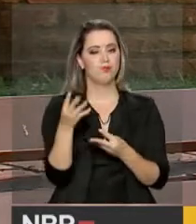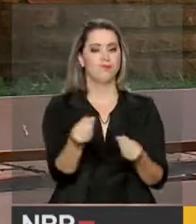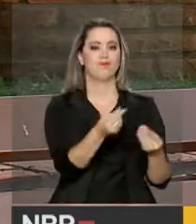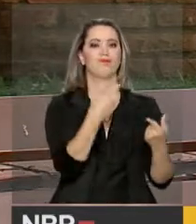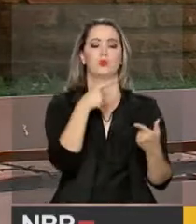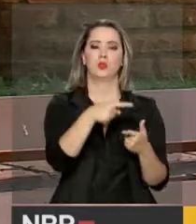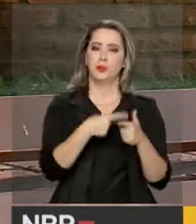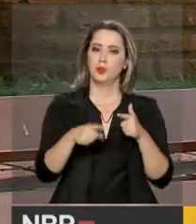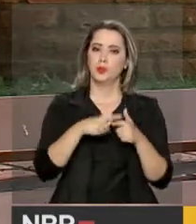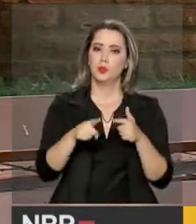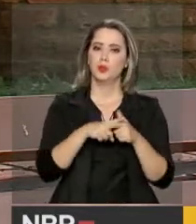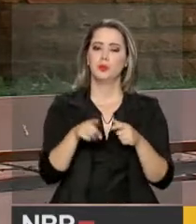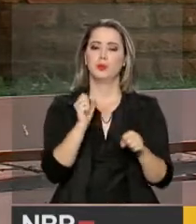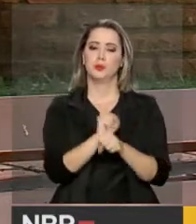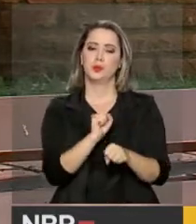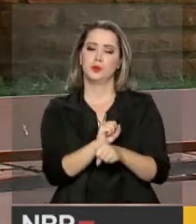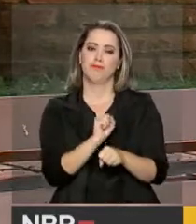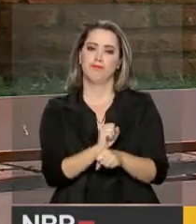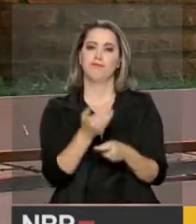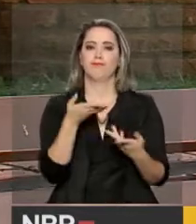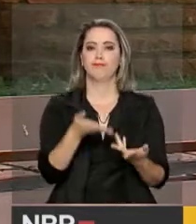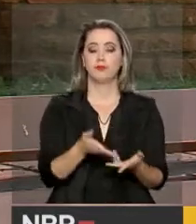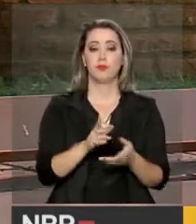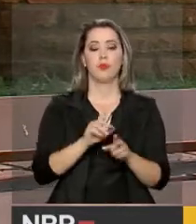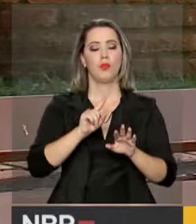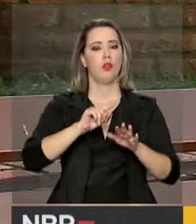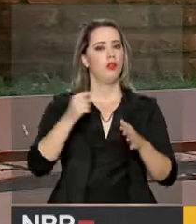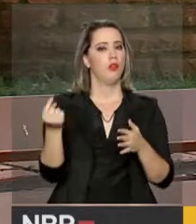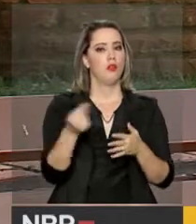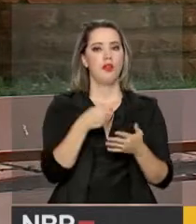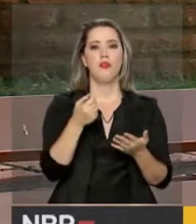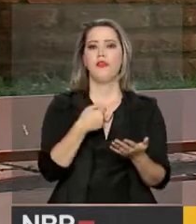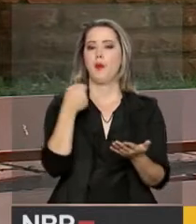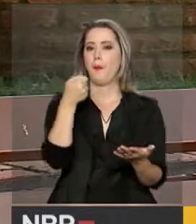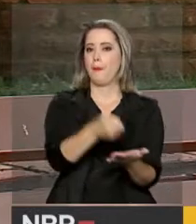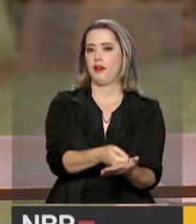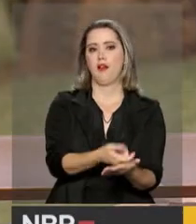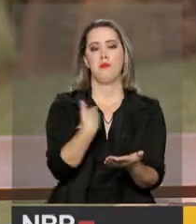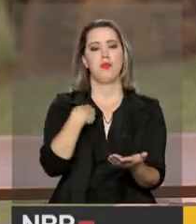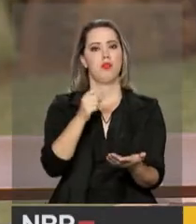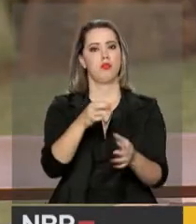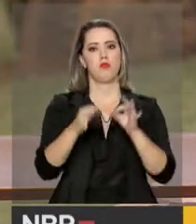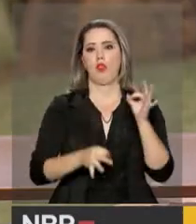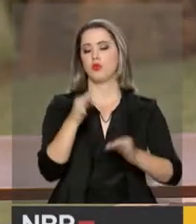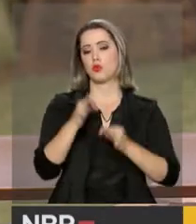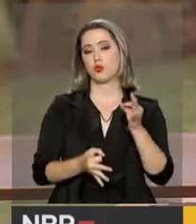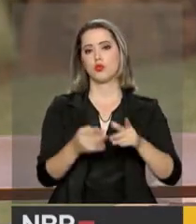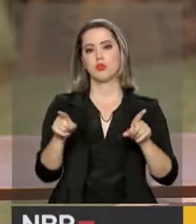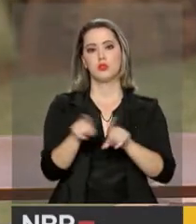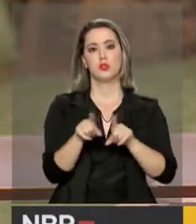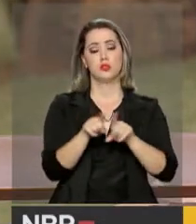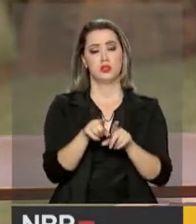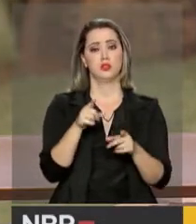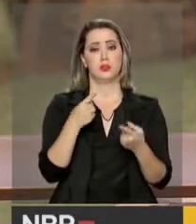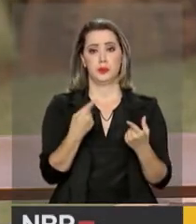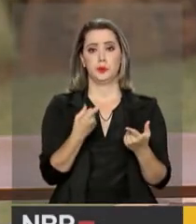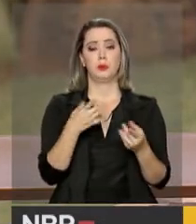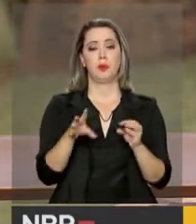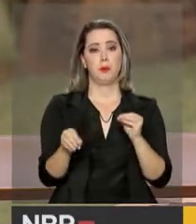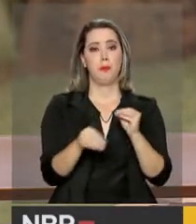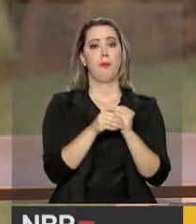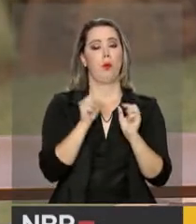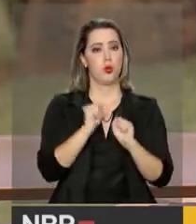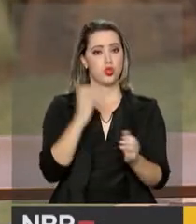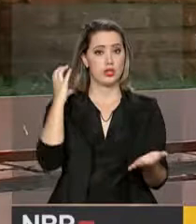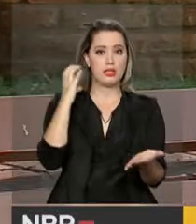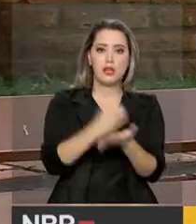prejuízo à empresa, porque ela tem que ficar parada por muito tempo. E aí vem as indenizações civis, inclusive o possível enquadramento